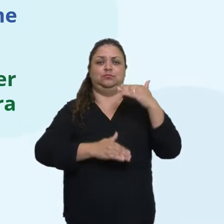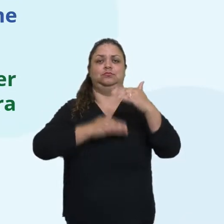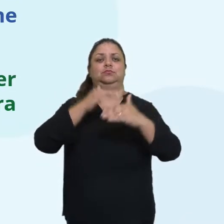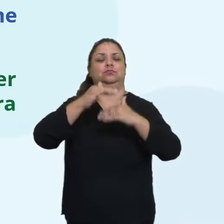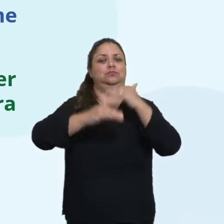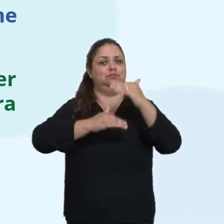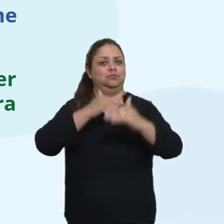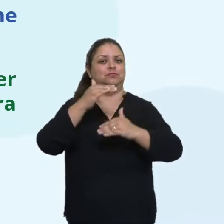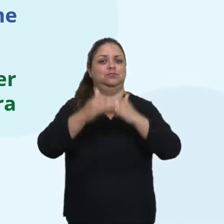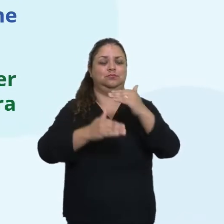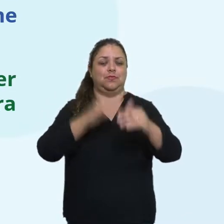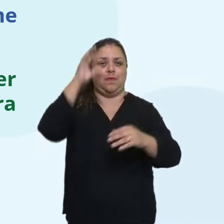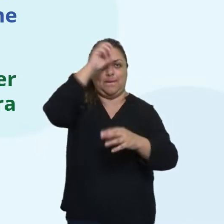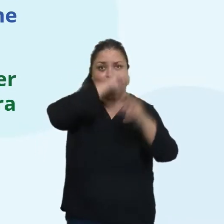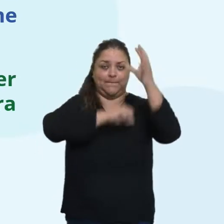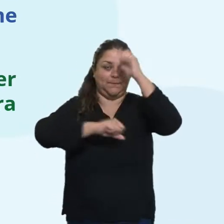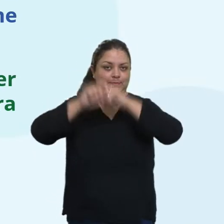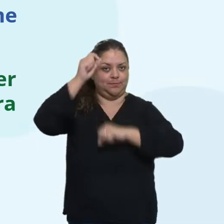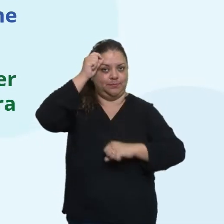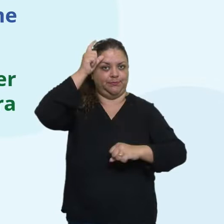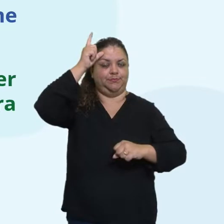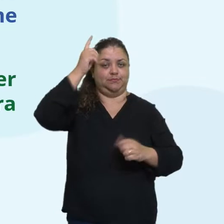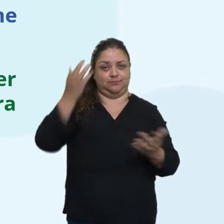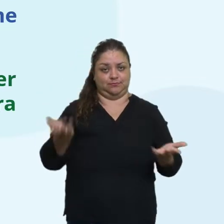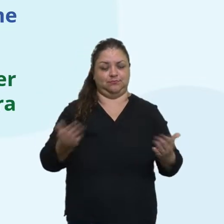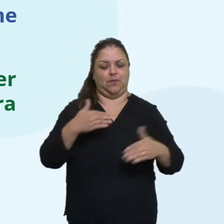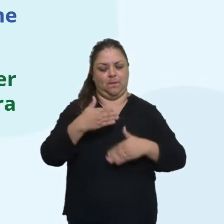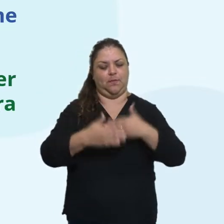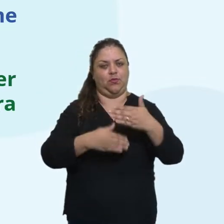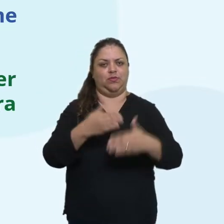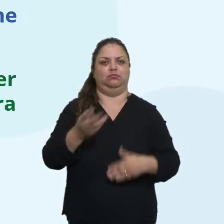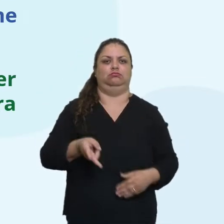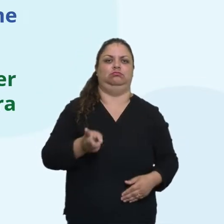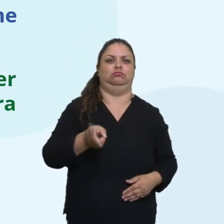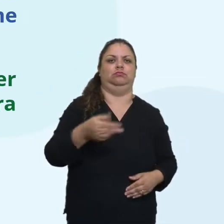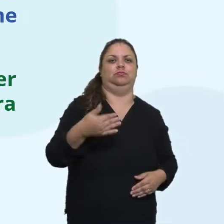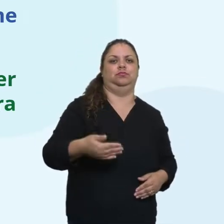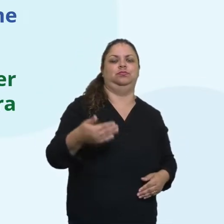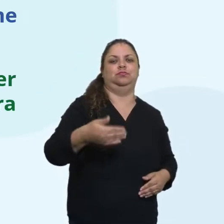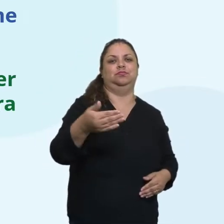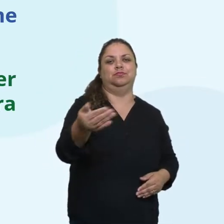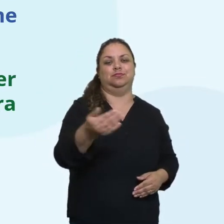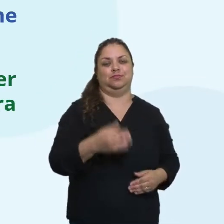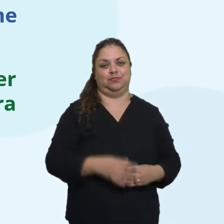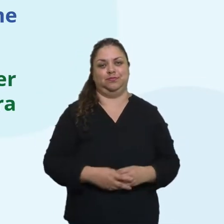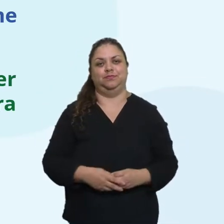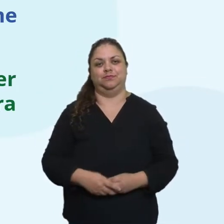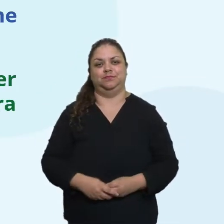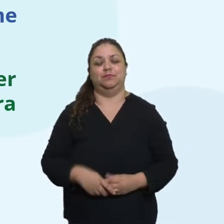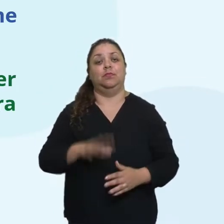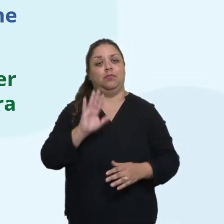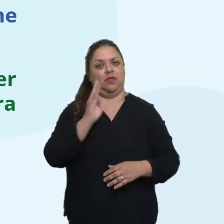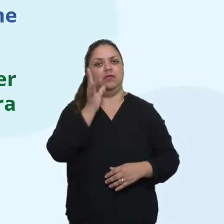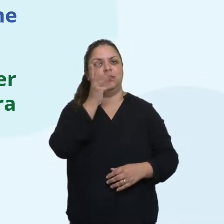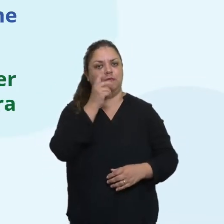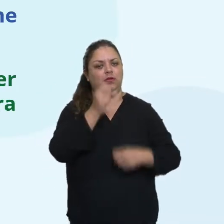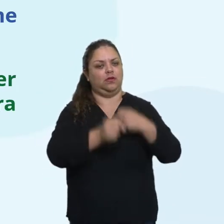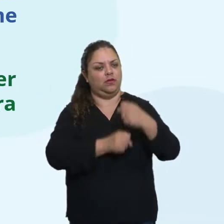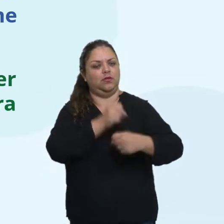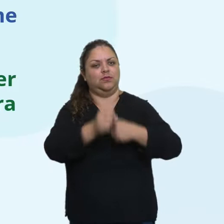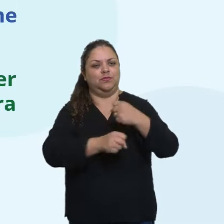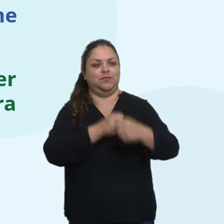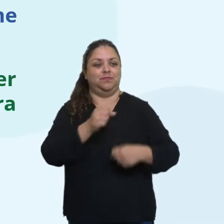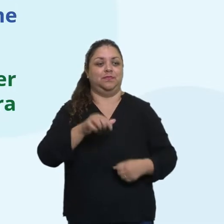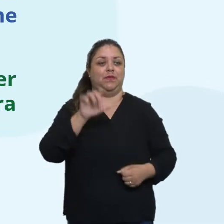da bom então é um processo l'écoute no mas ele é um processo de vários anos então a LDB